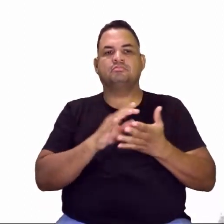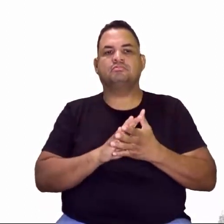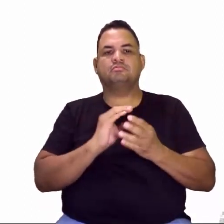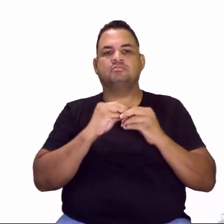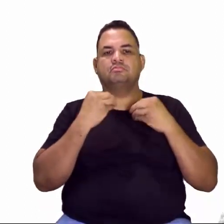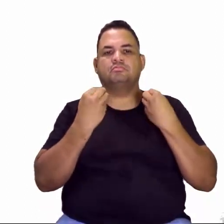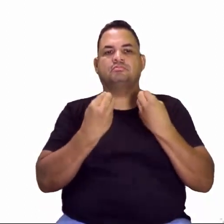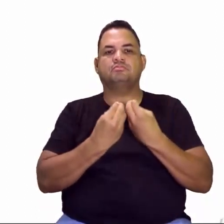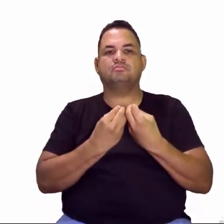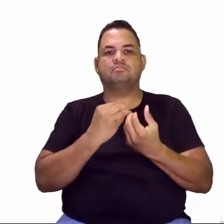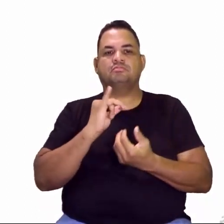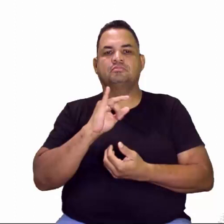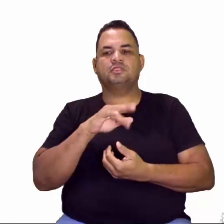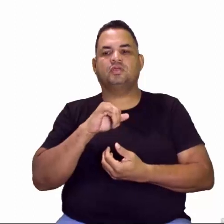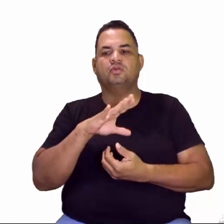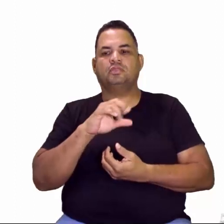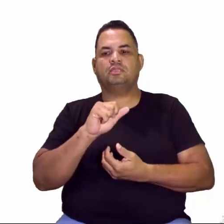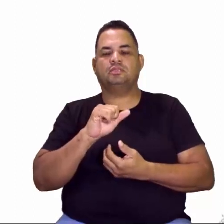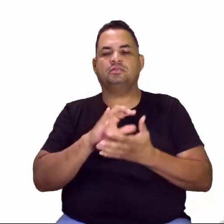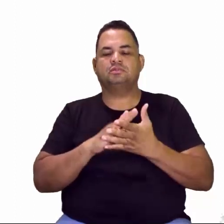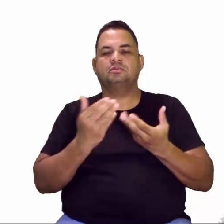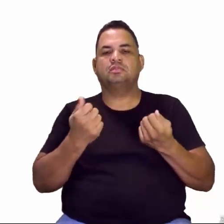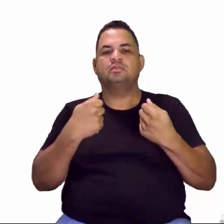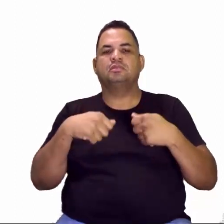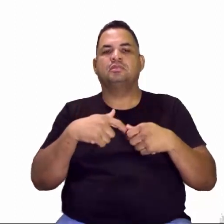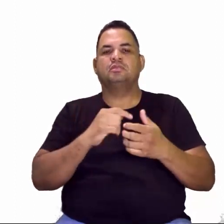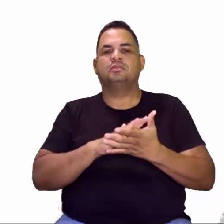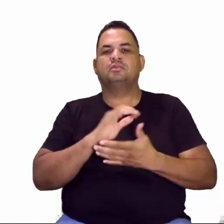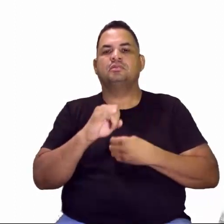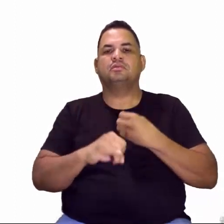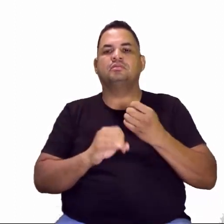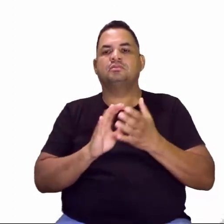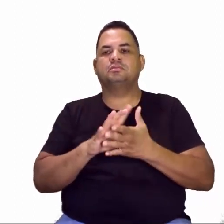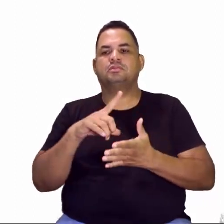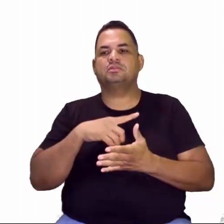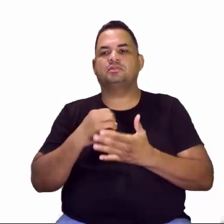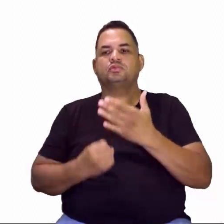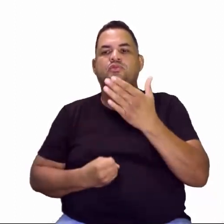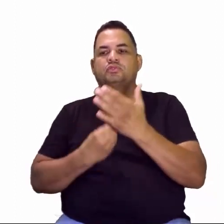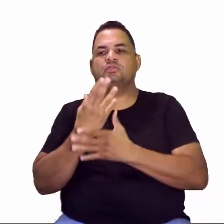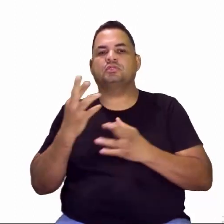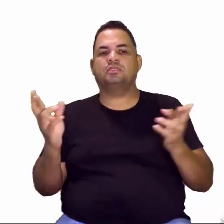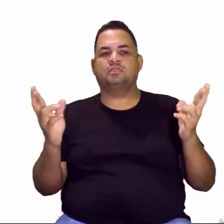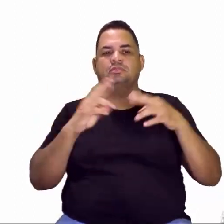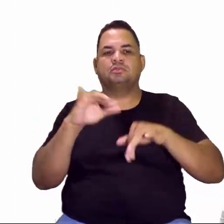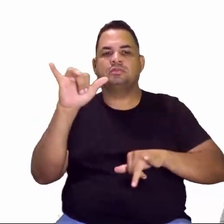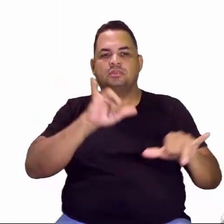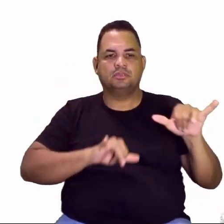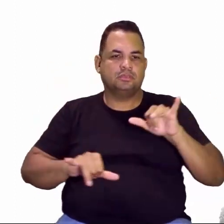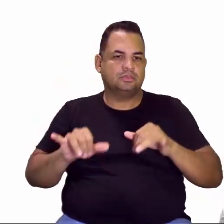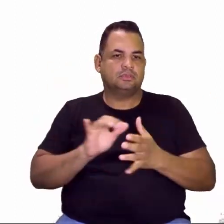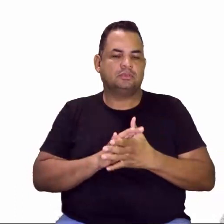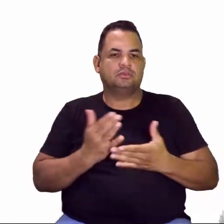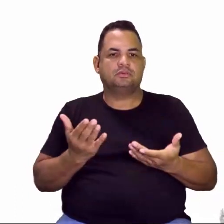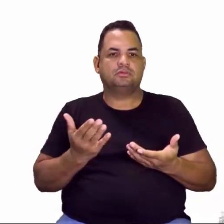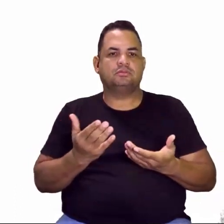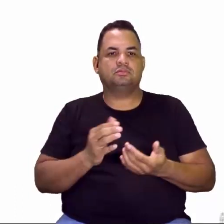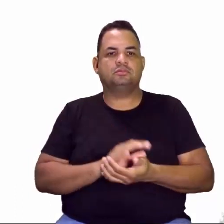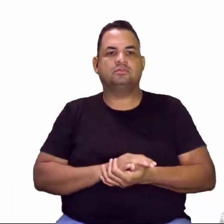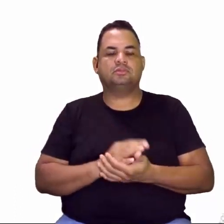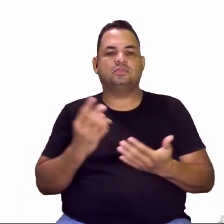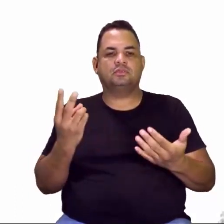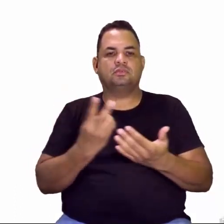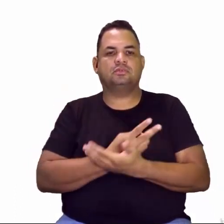são substâncias iônicas que podem ser obtidas por meio de reações químicas. Essas